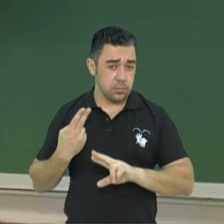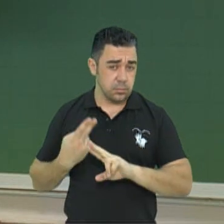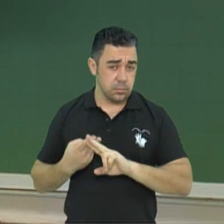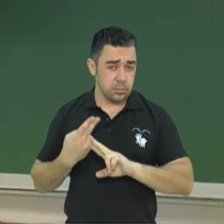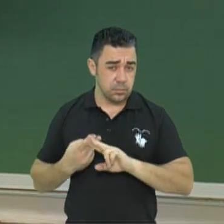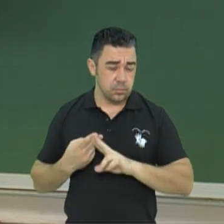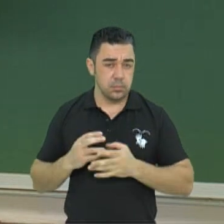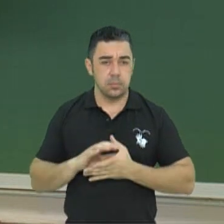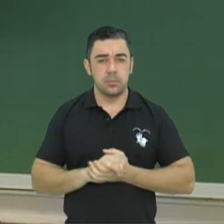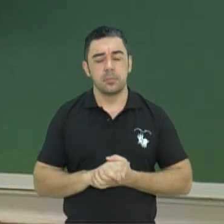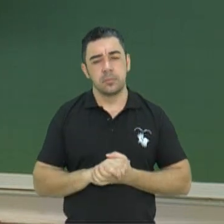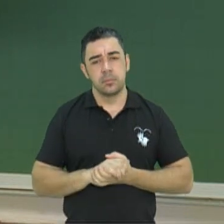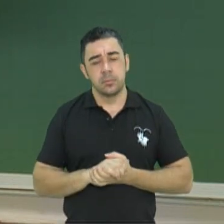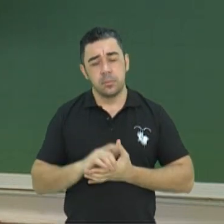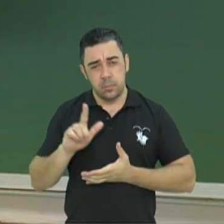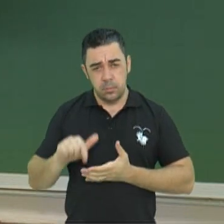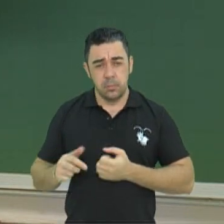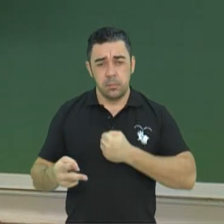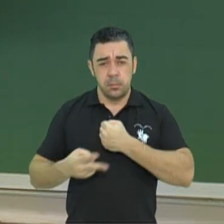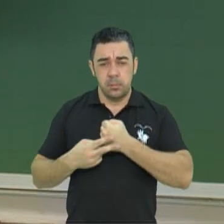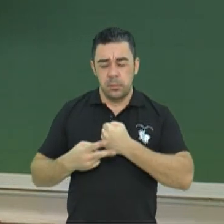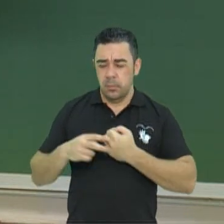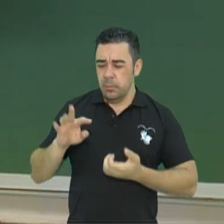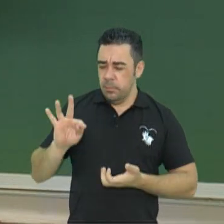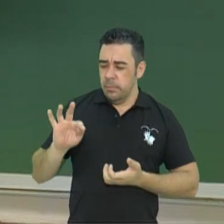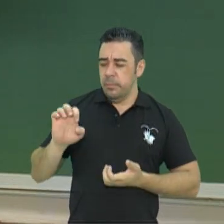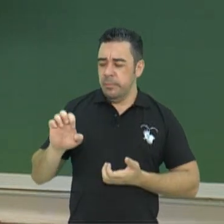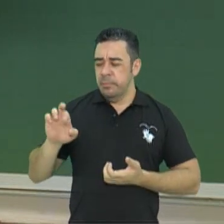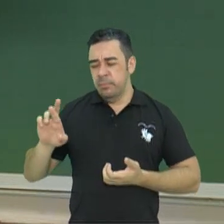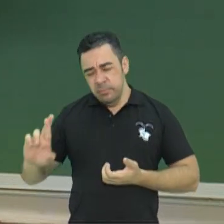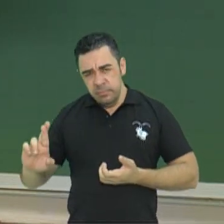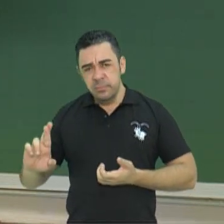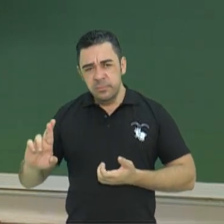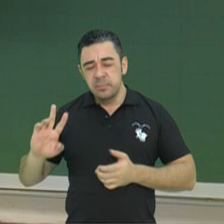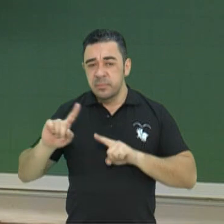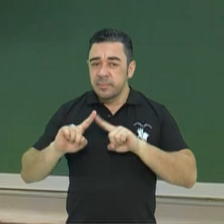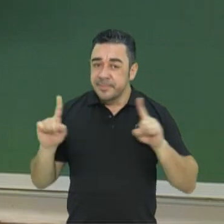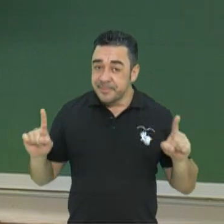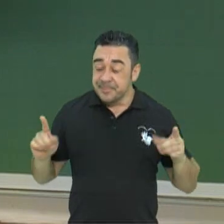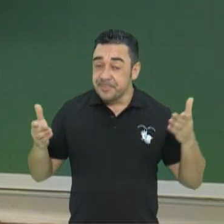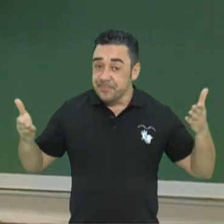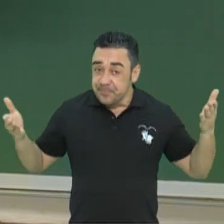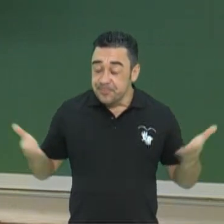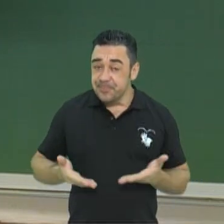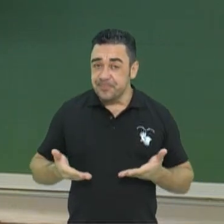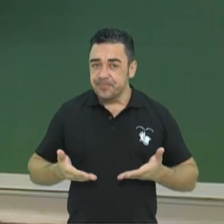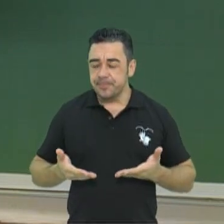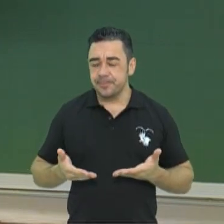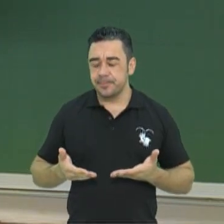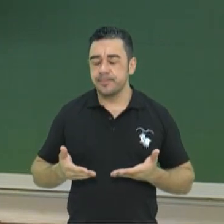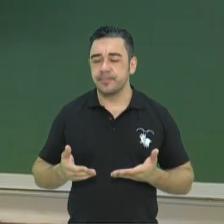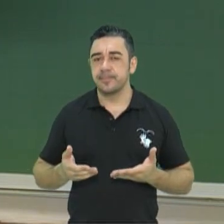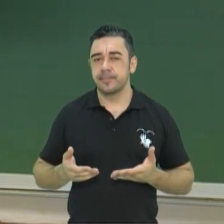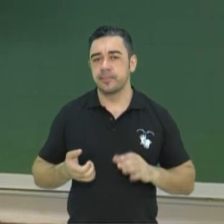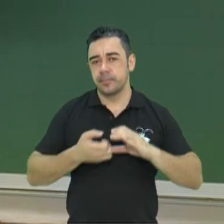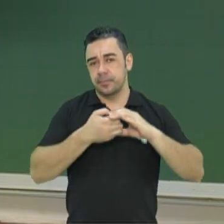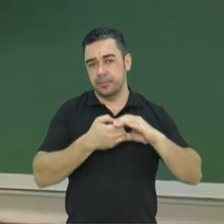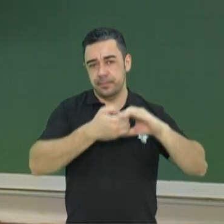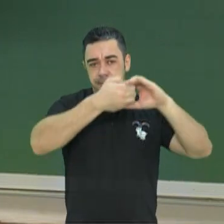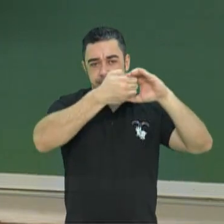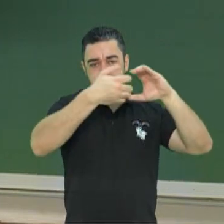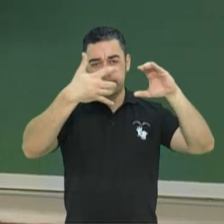certo? Então, o verbo ter, só que ele está utilizado no presente. Então, uma das características deste